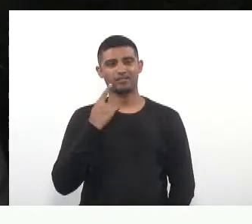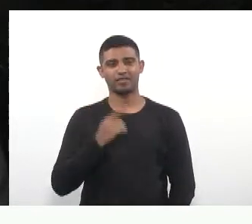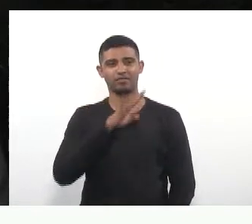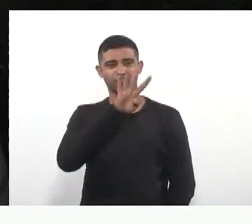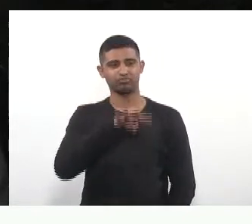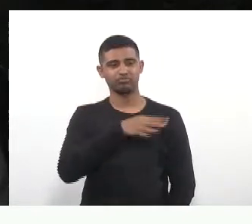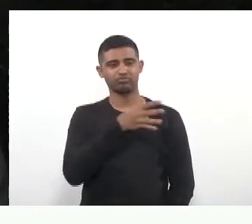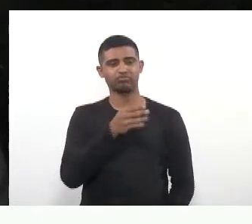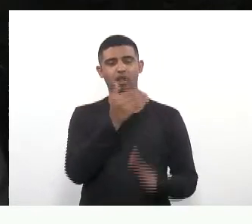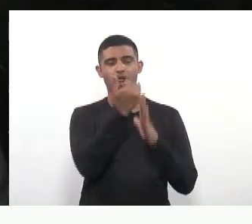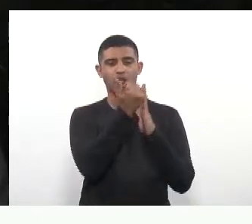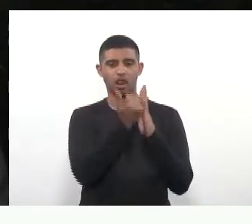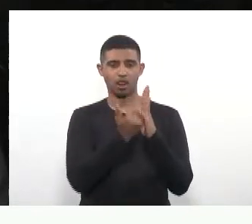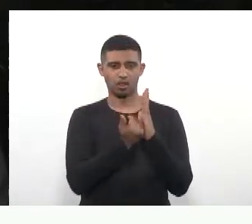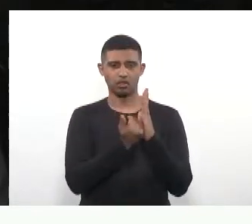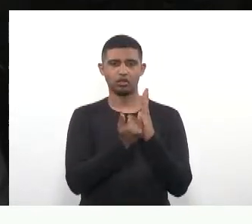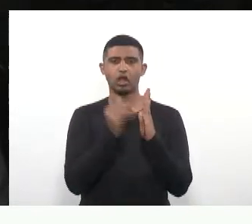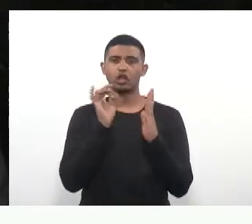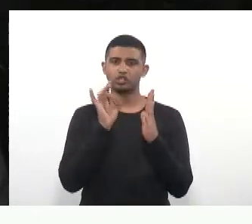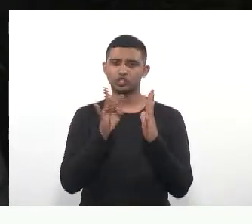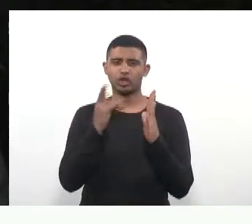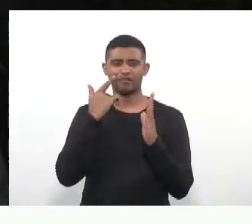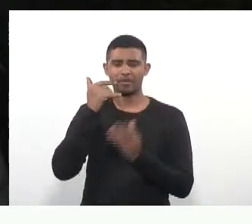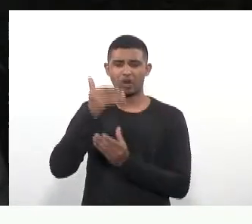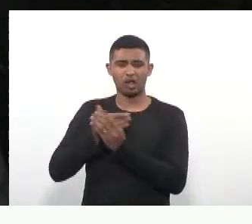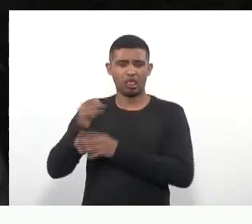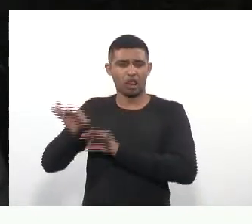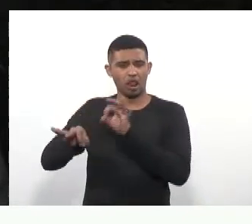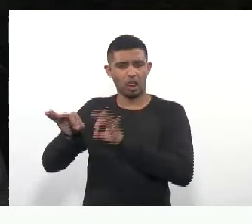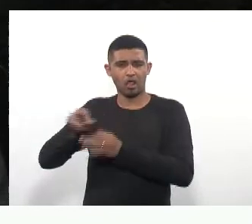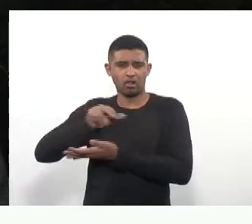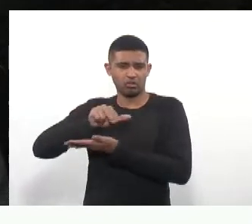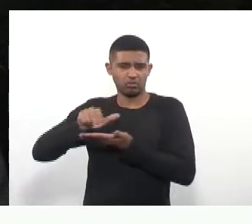só de judicialização por conta